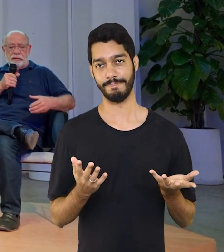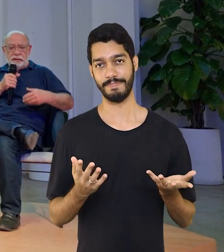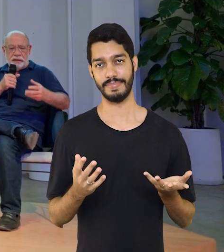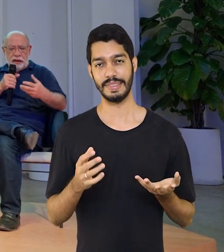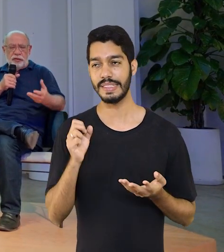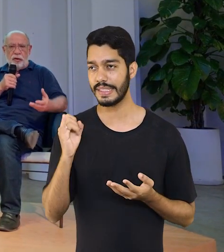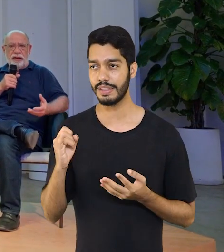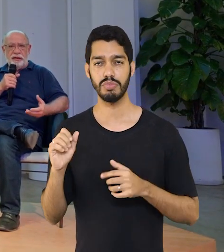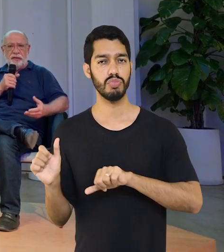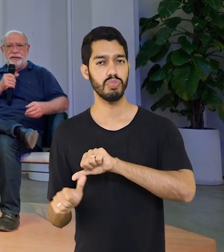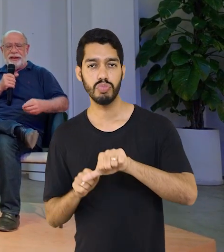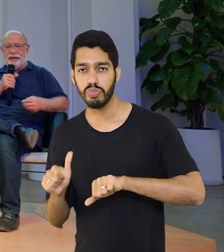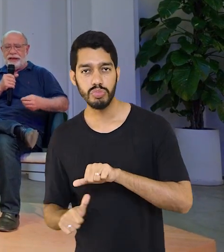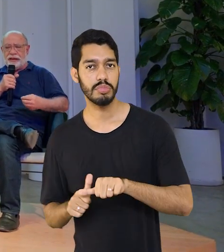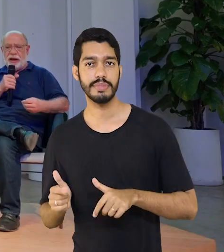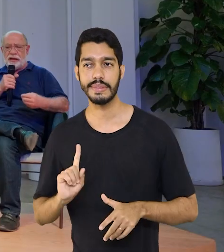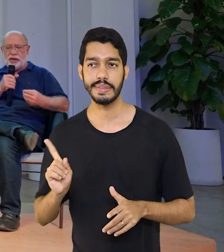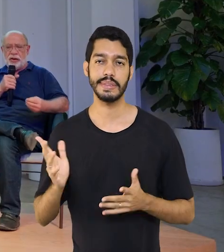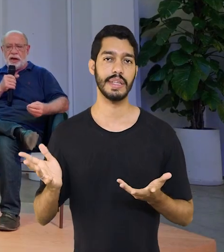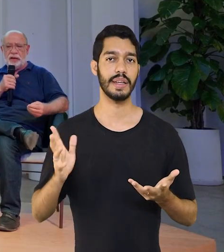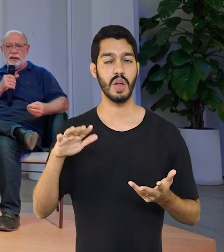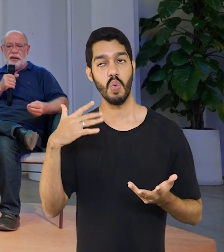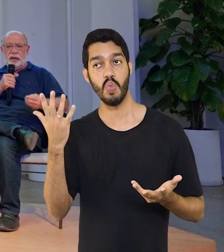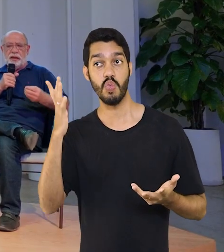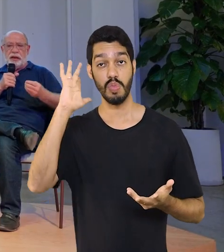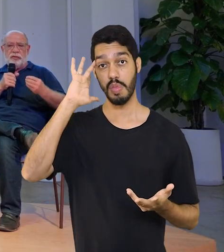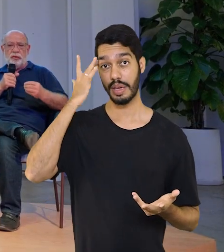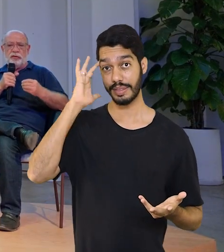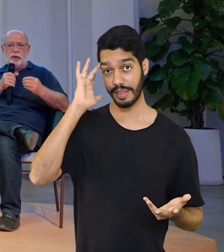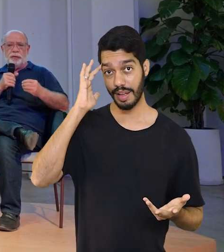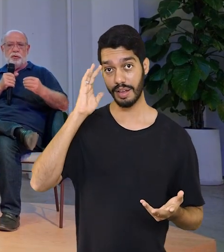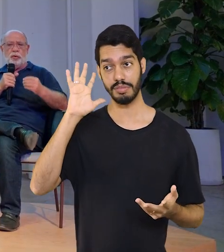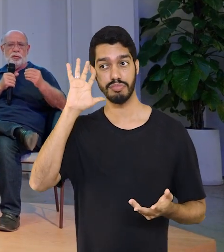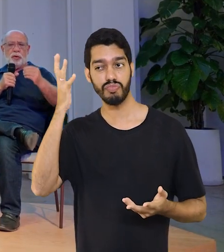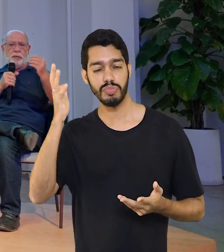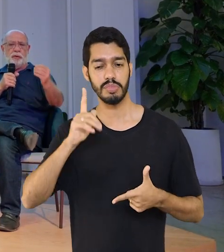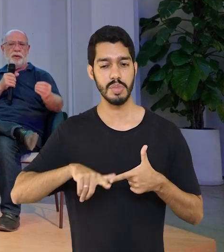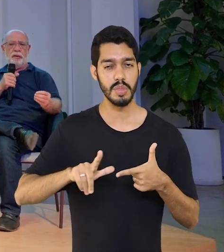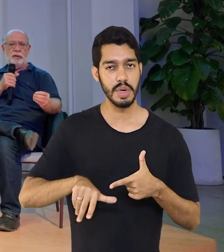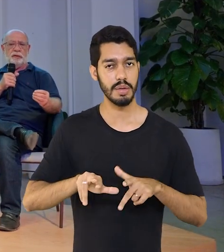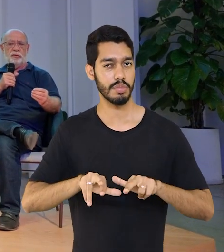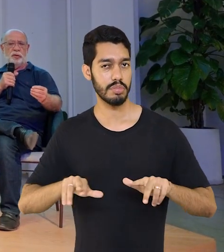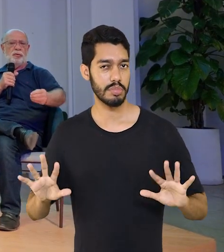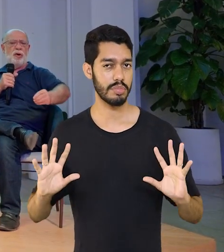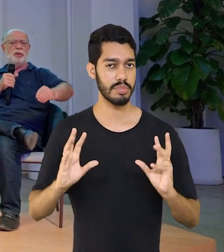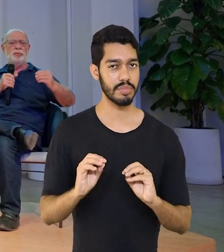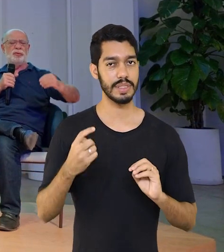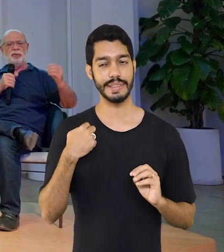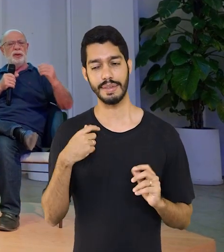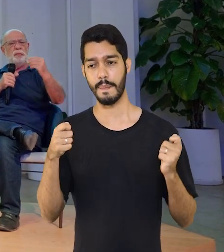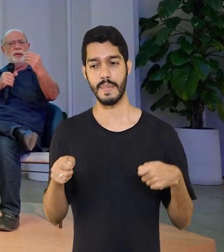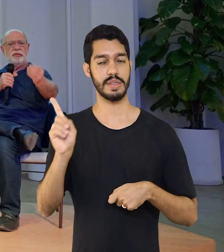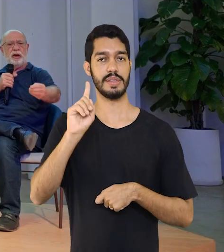Sem transformação, sem deixar de achar que a solução para todo e qualquer problema sobre o qual eu